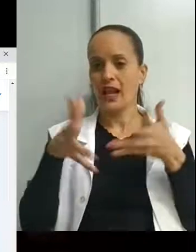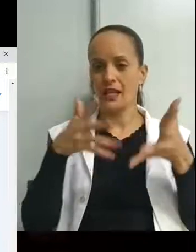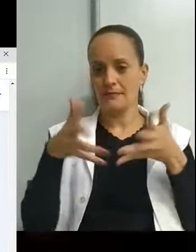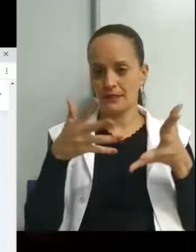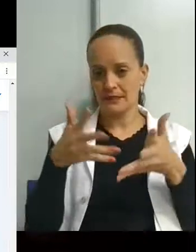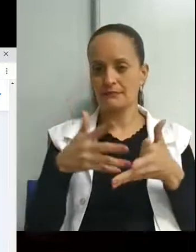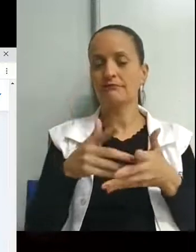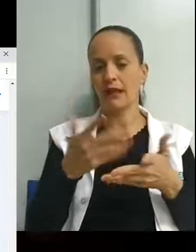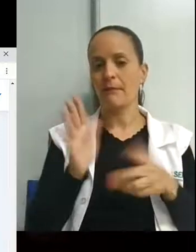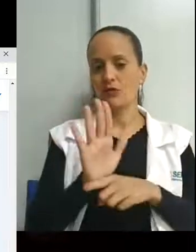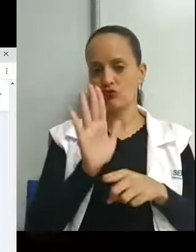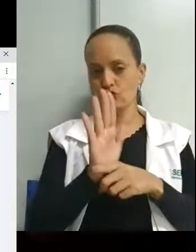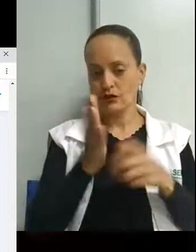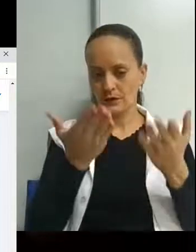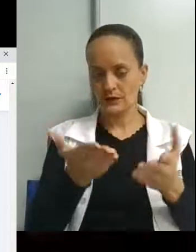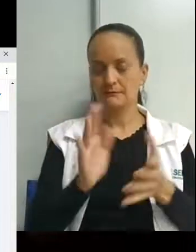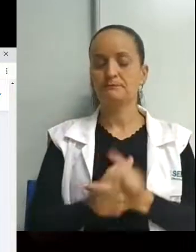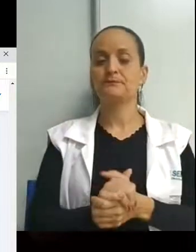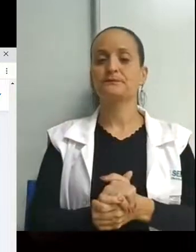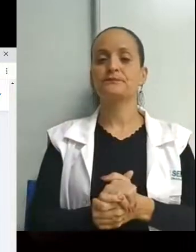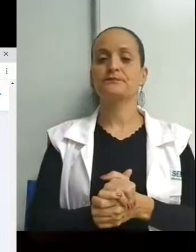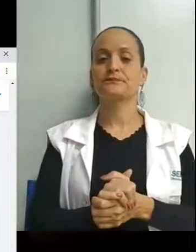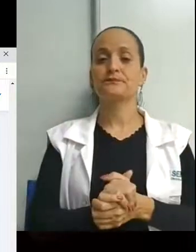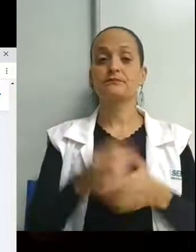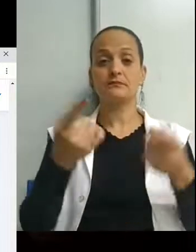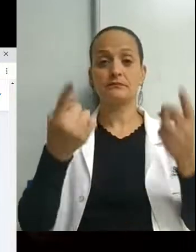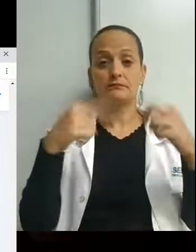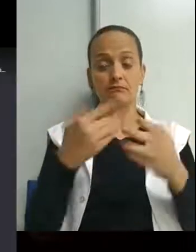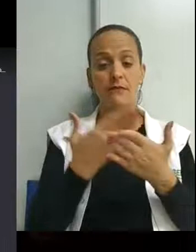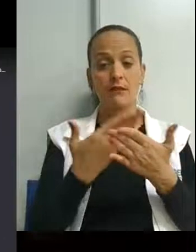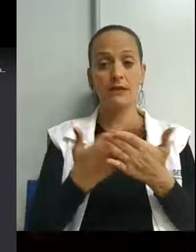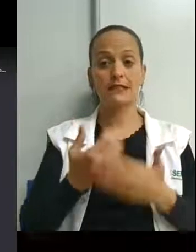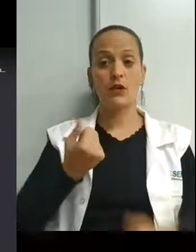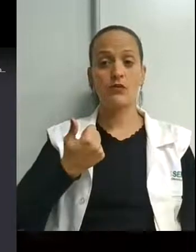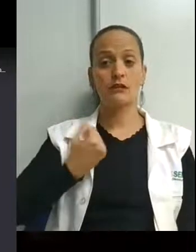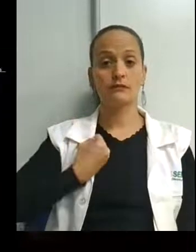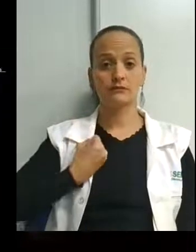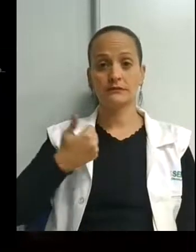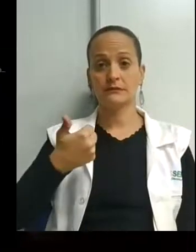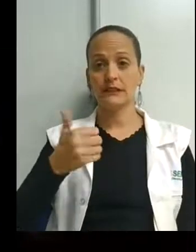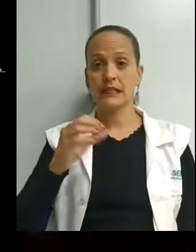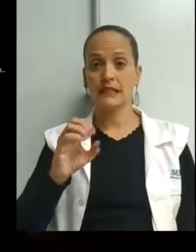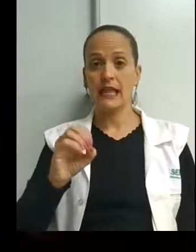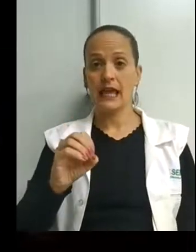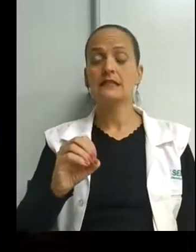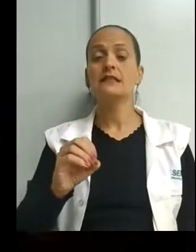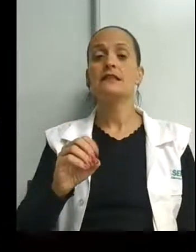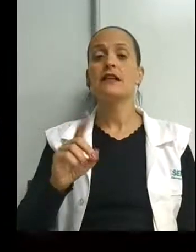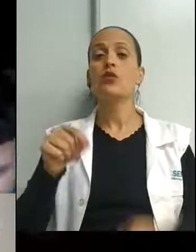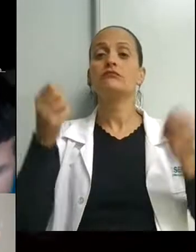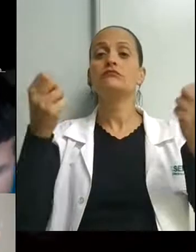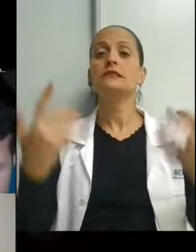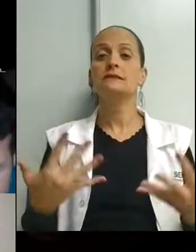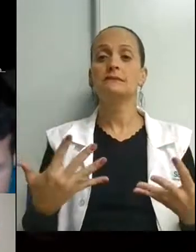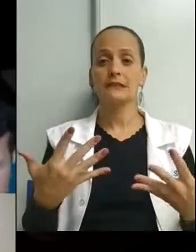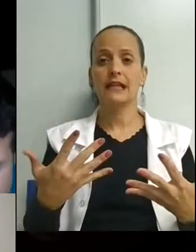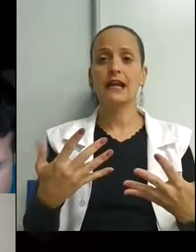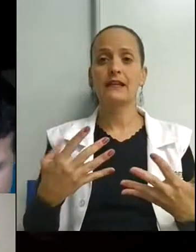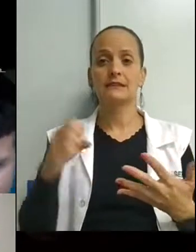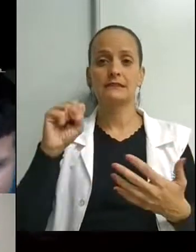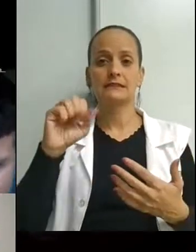bem? E a aula do dia 10, a aula do dia 10 é para poder explicar a SAP 2,